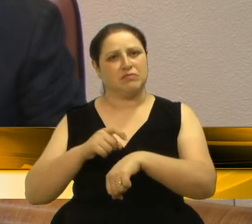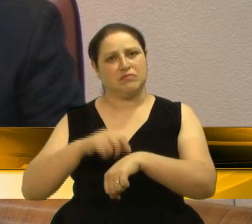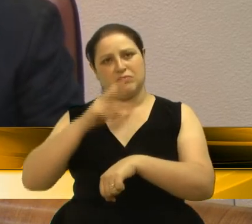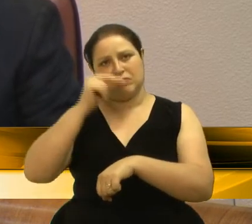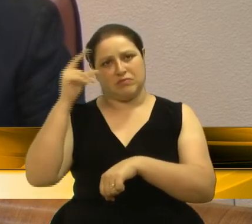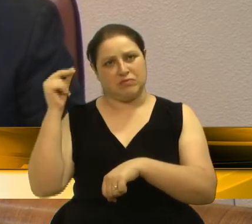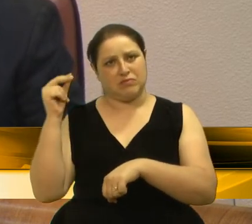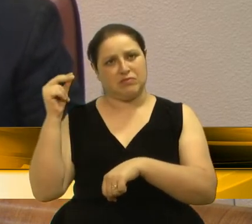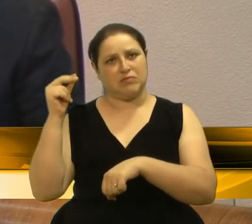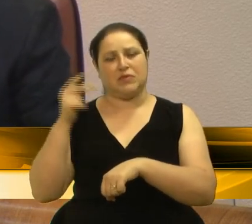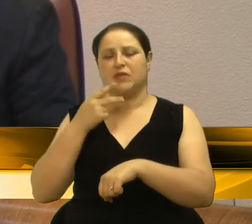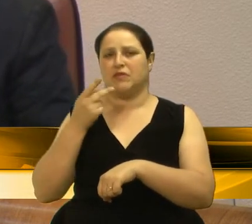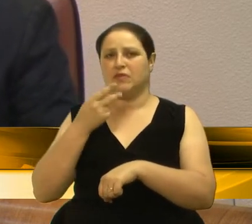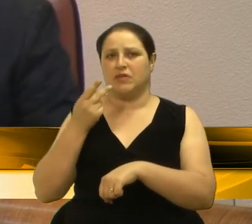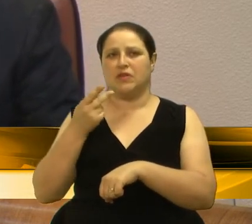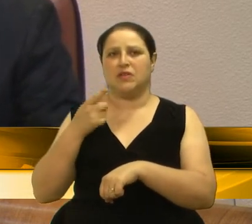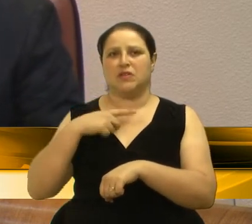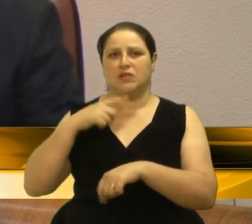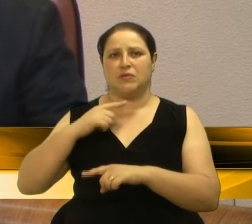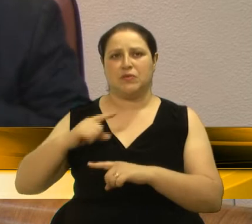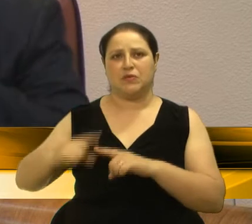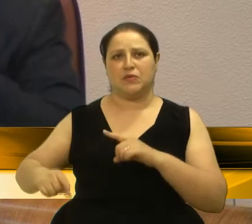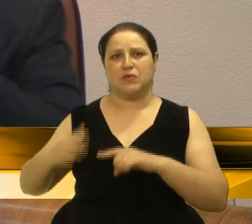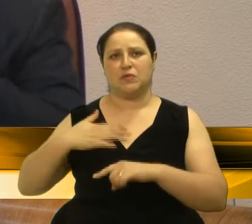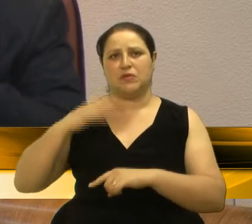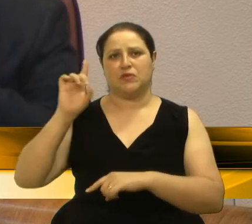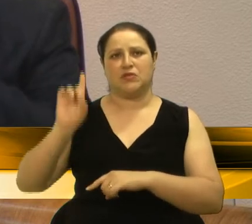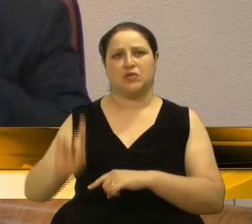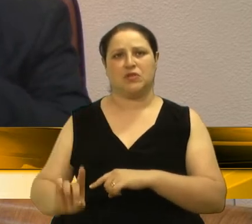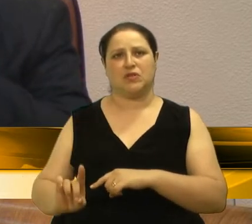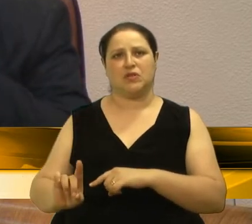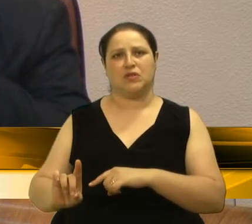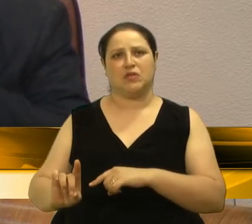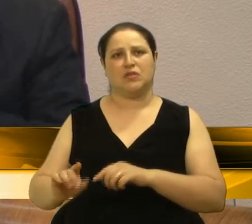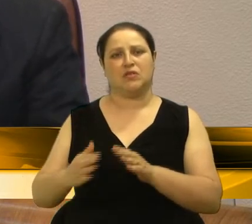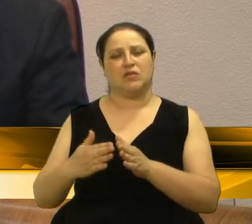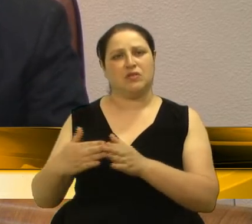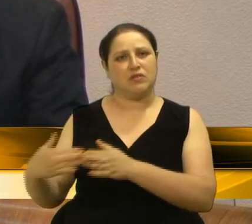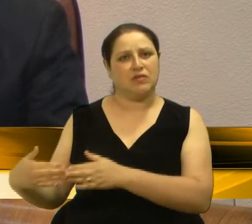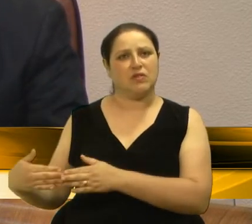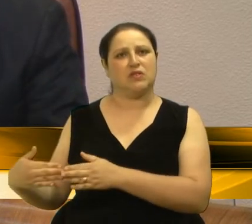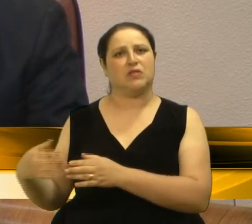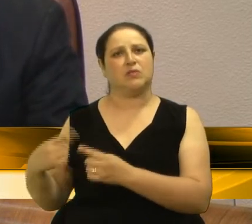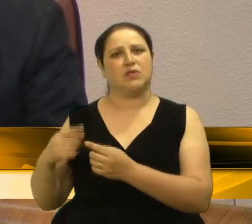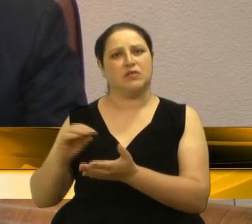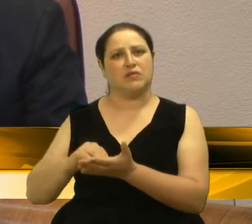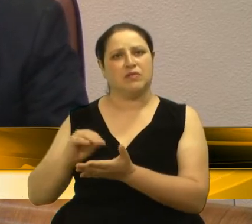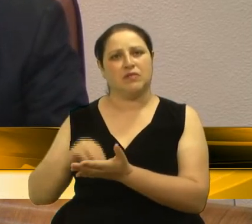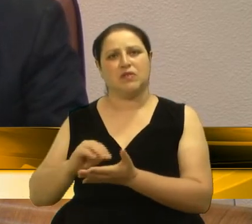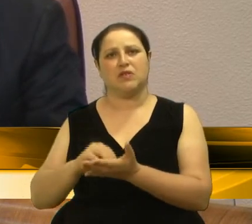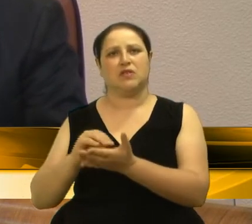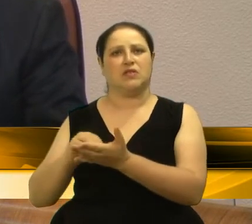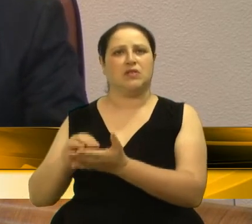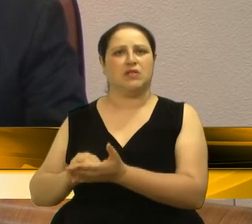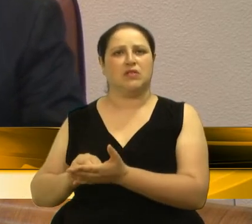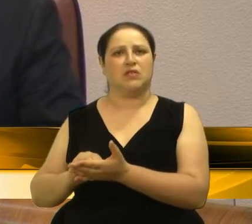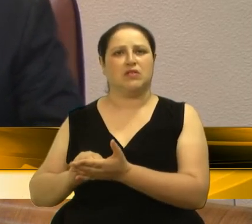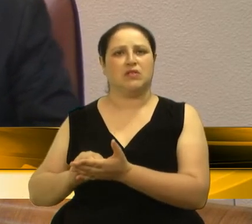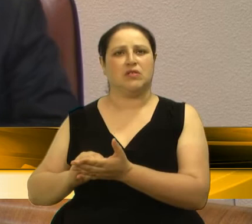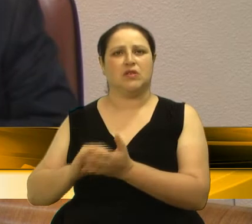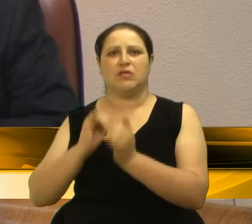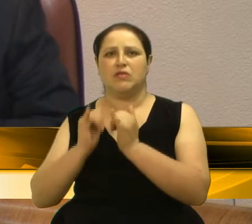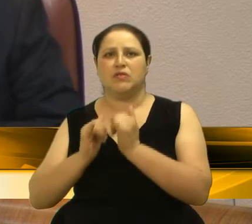teve tolhido seu direito à ampla defesa pela ausência de peças essenciais no ato de